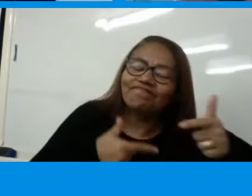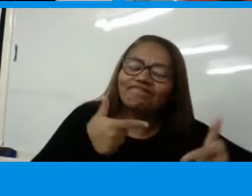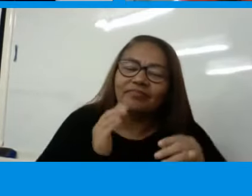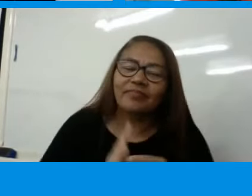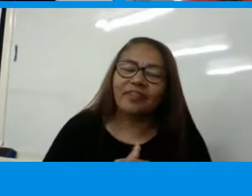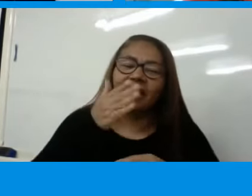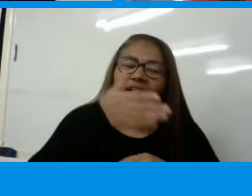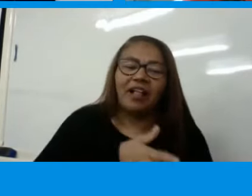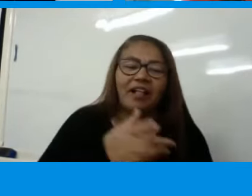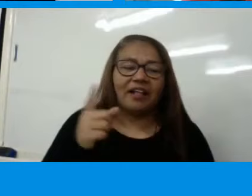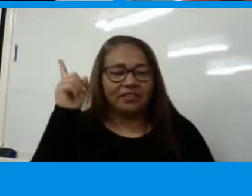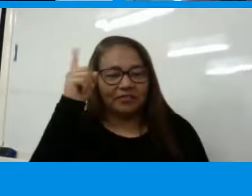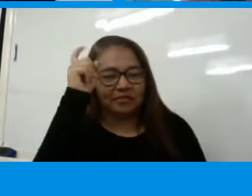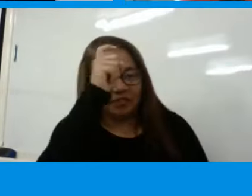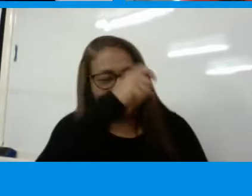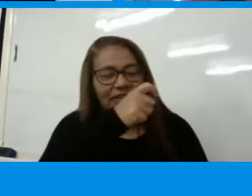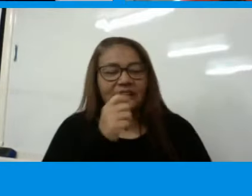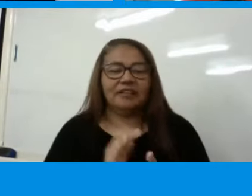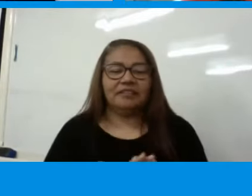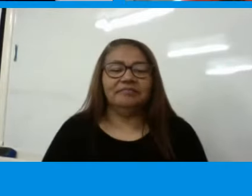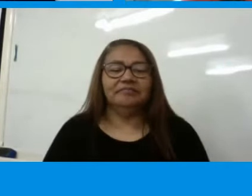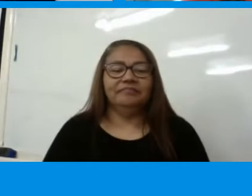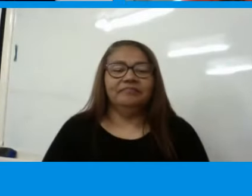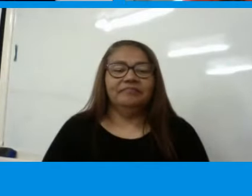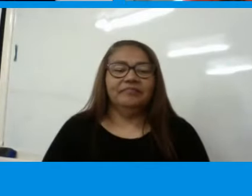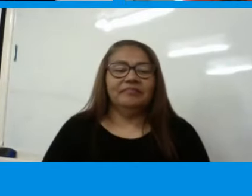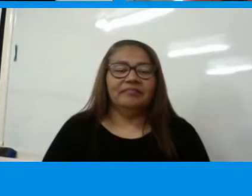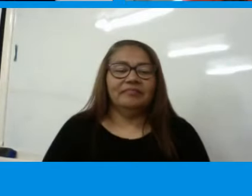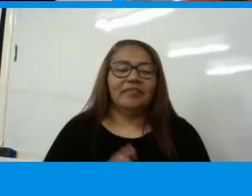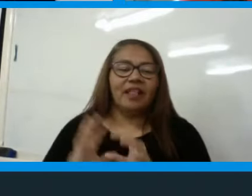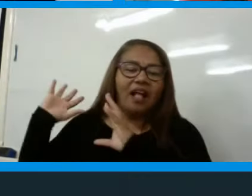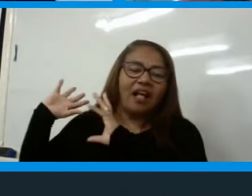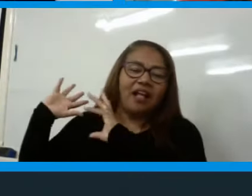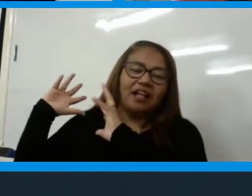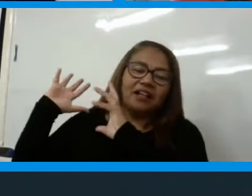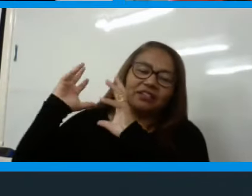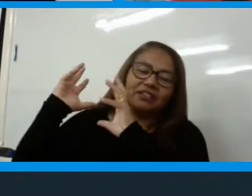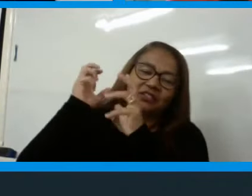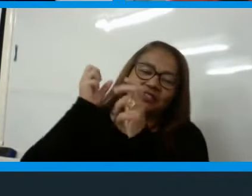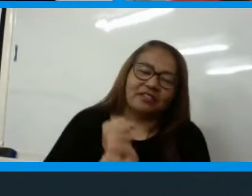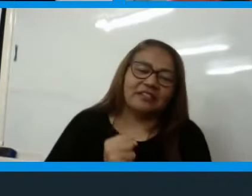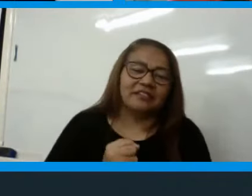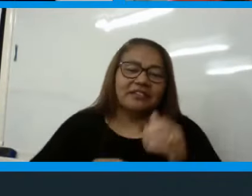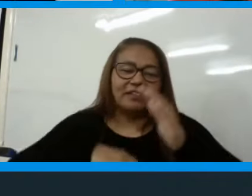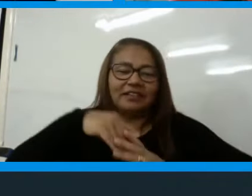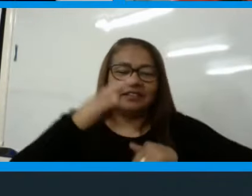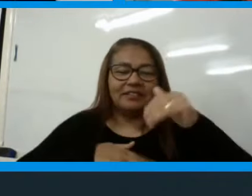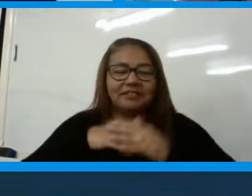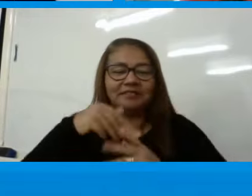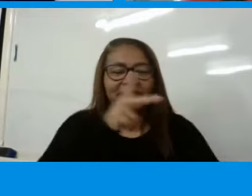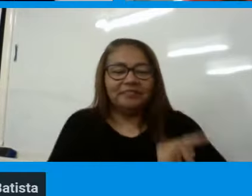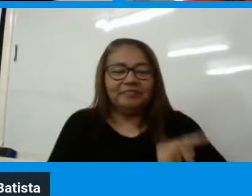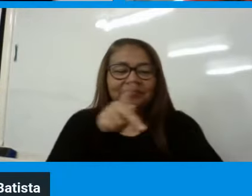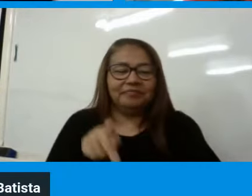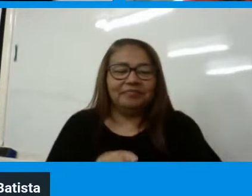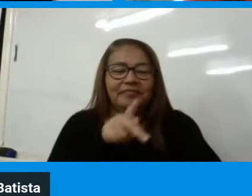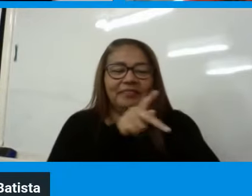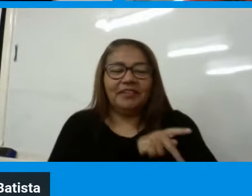longo da jornada, né, das práticas pedagógicas. É isso mesmo,